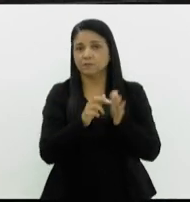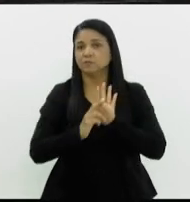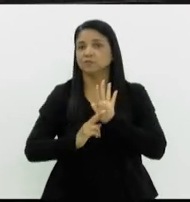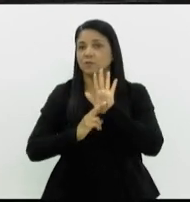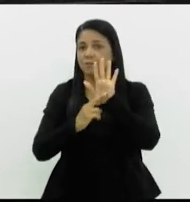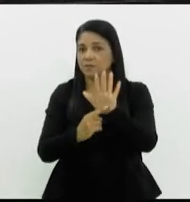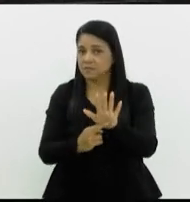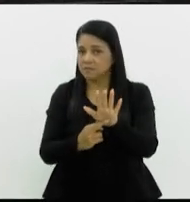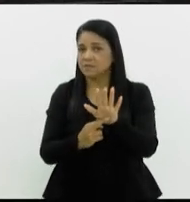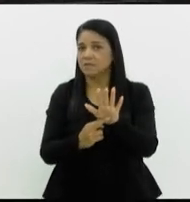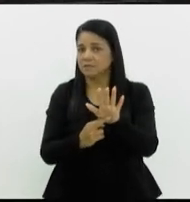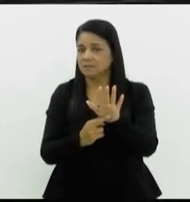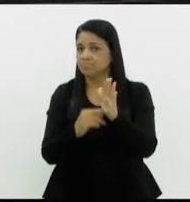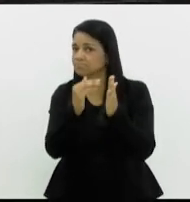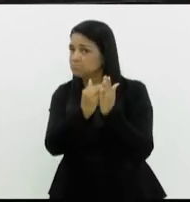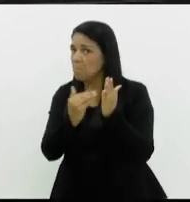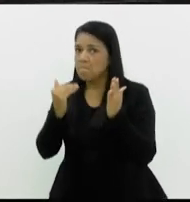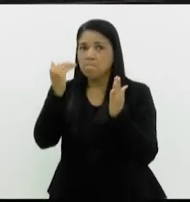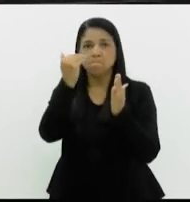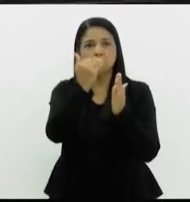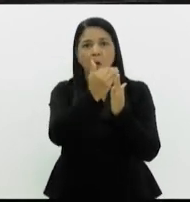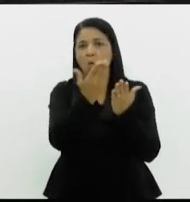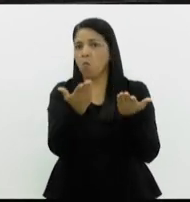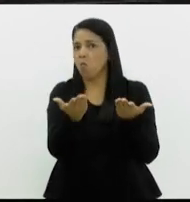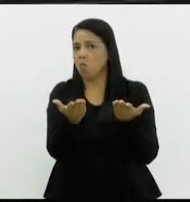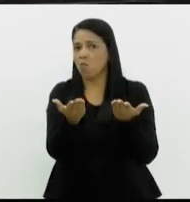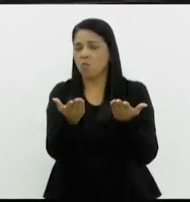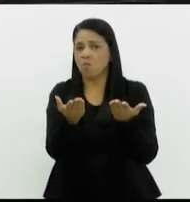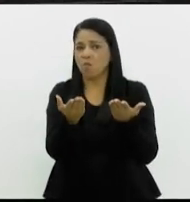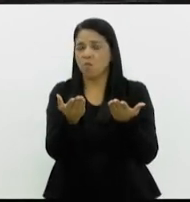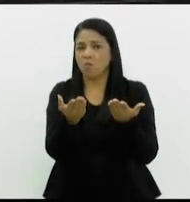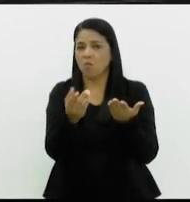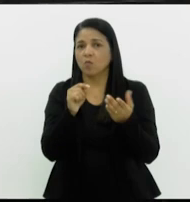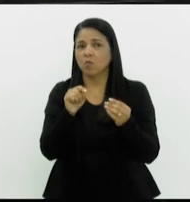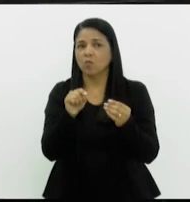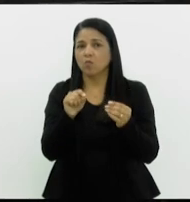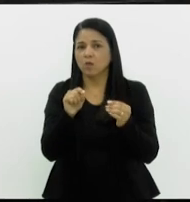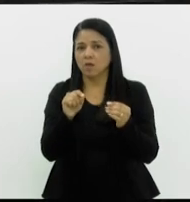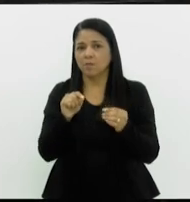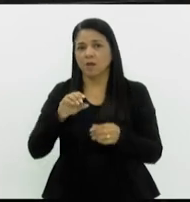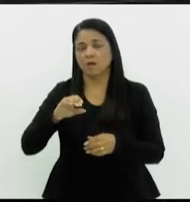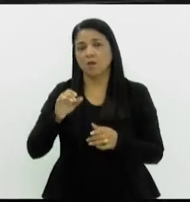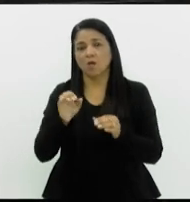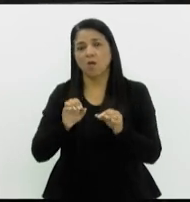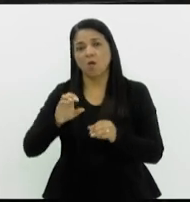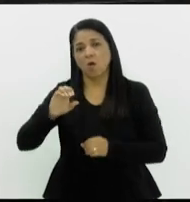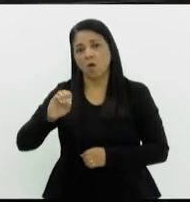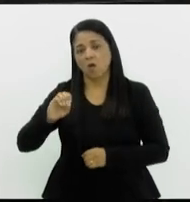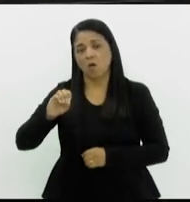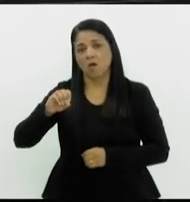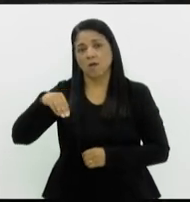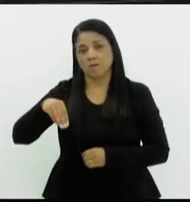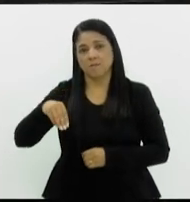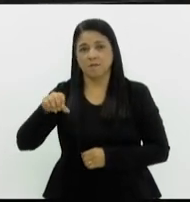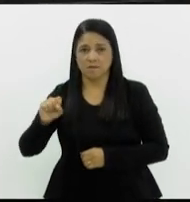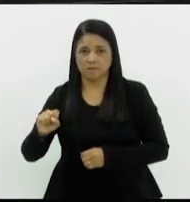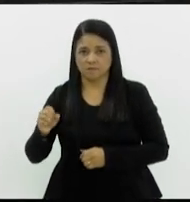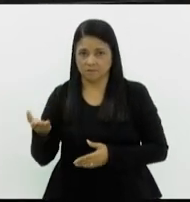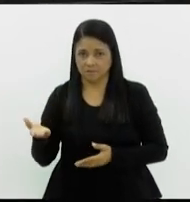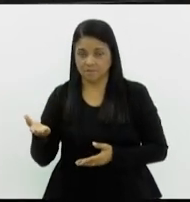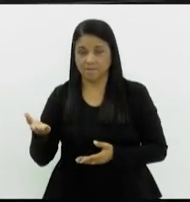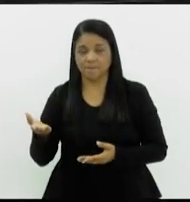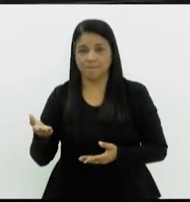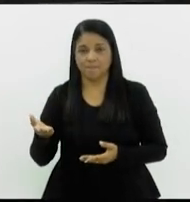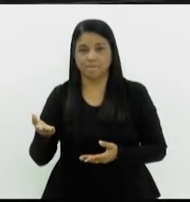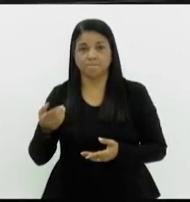representam um número muito acima do que é recomendado hoje pela Organização Mundial de Saúde. Só